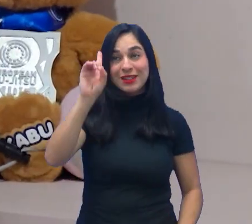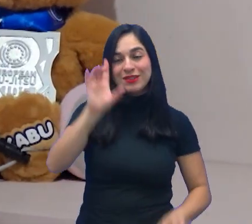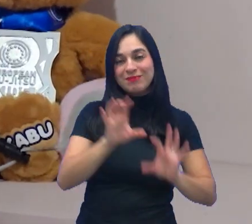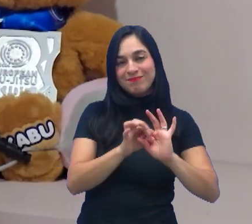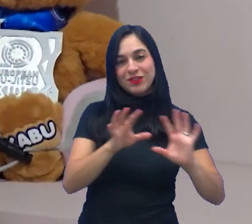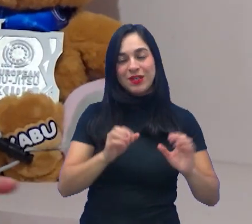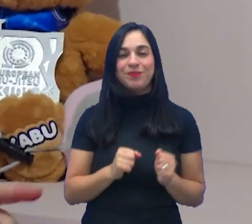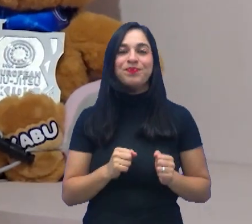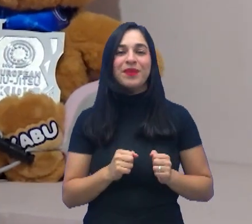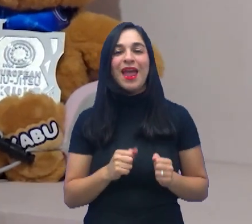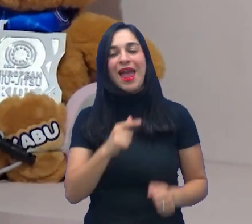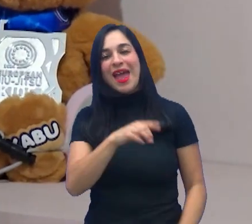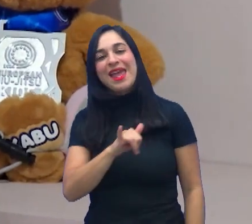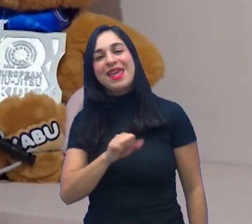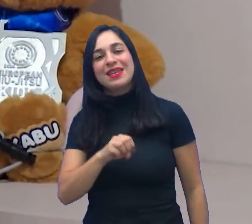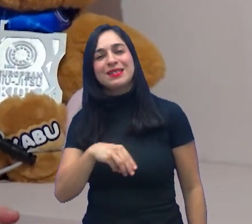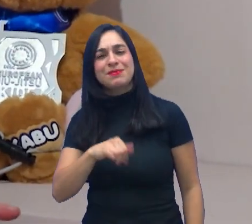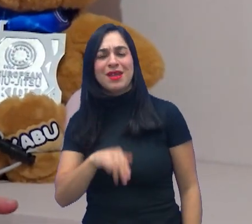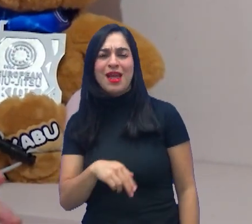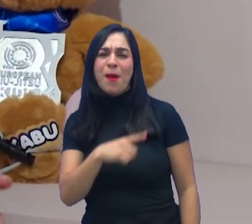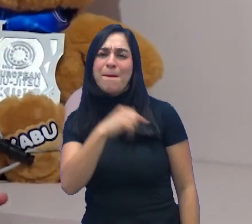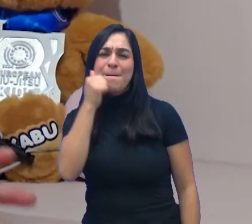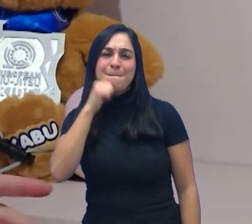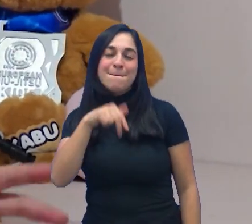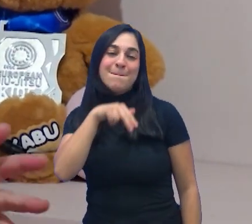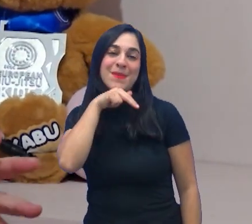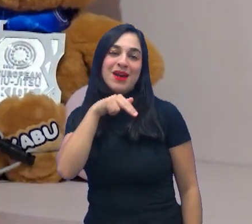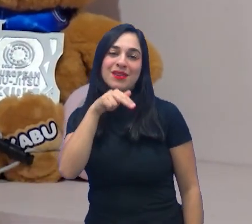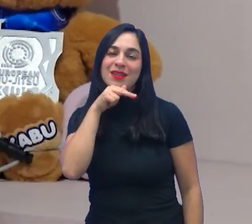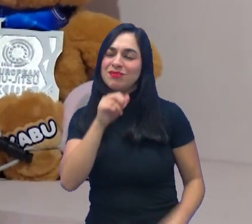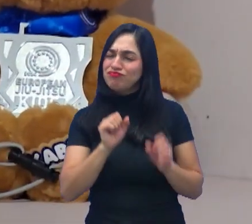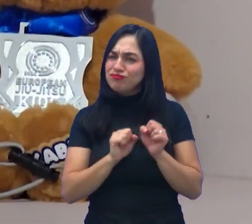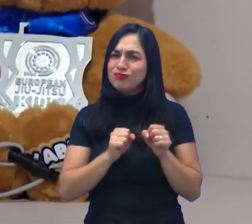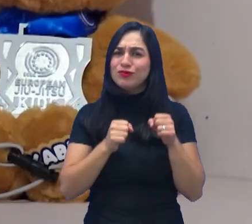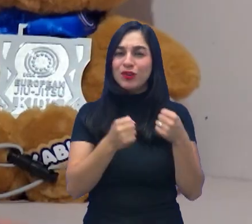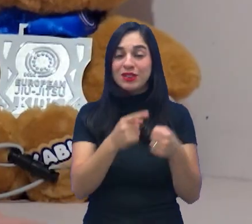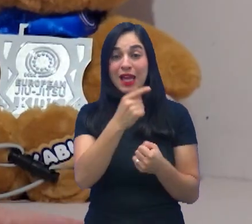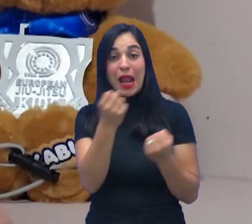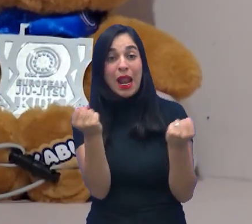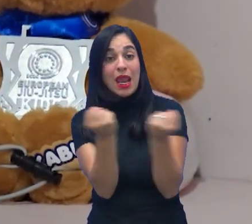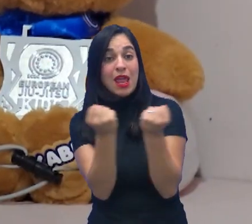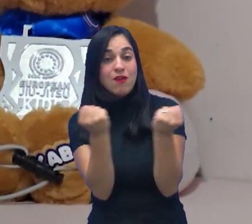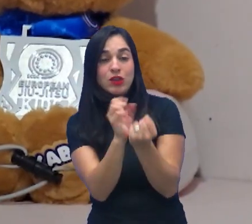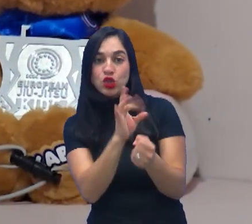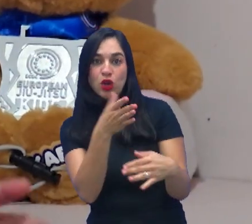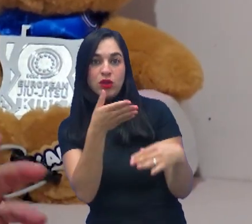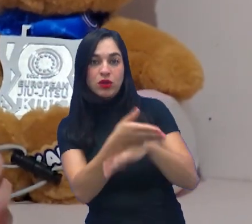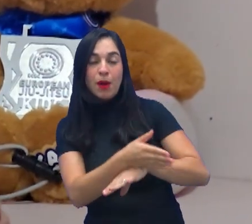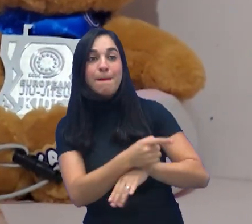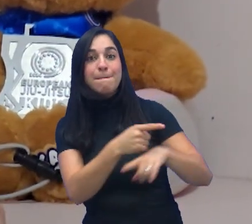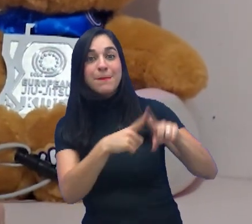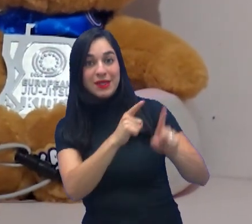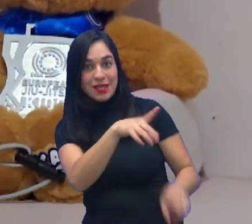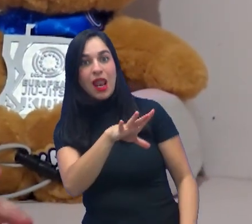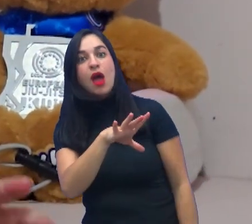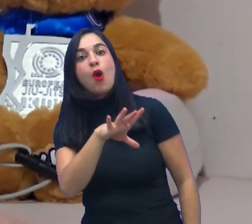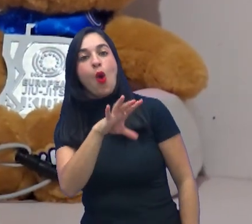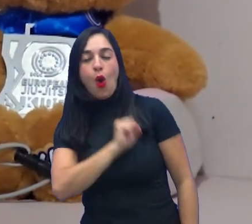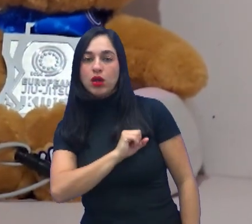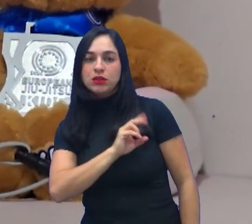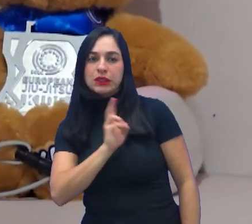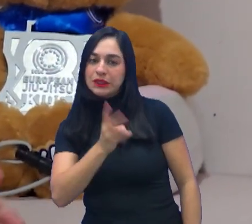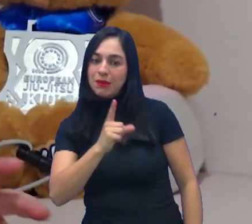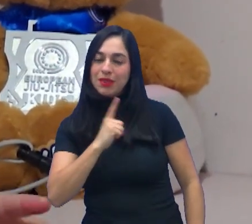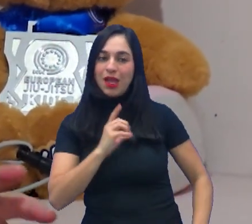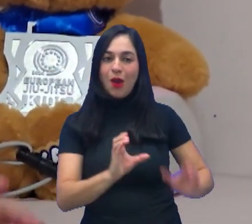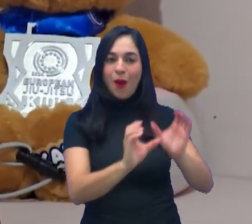muito dedicada. Ela entrou no jiu-jitsu apenas para defesa e pegou o gosto, e todas as competições que ela vai, a família